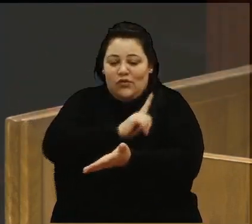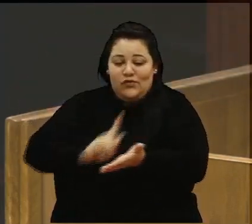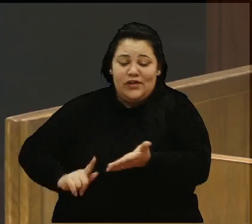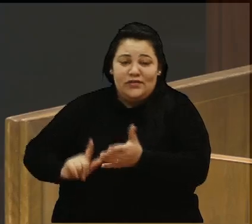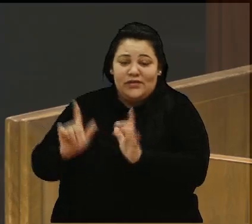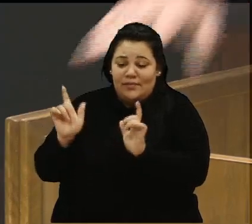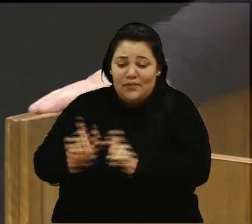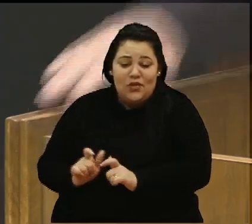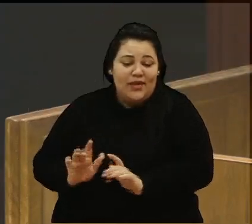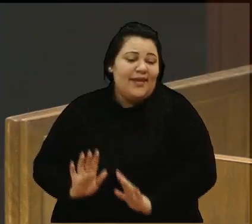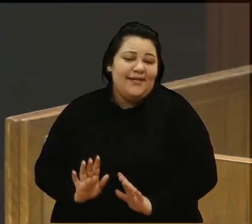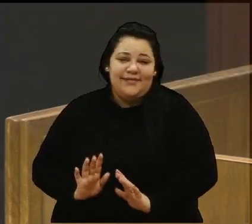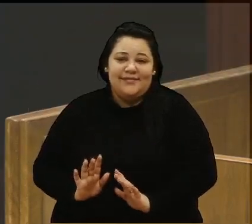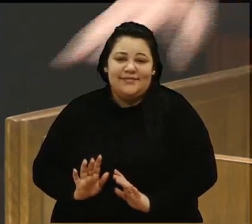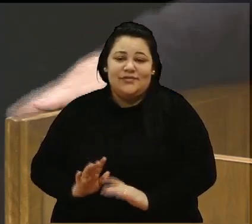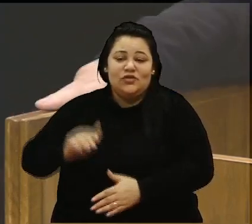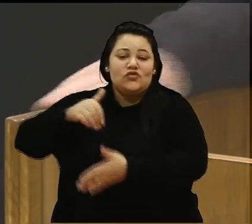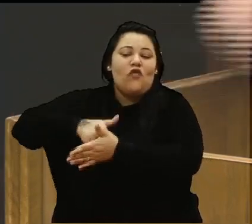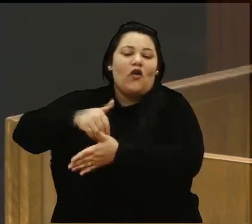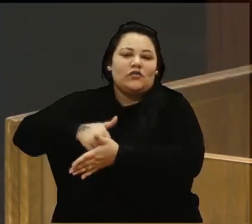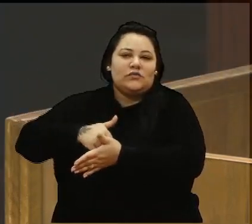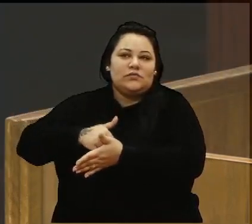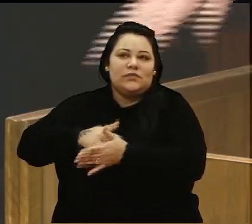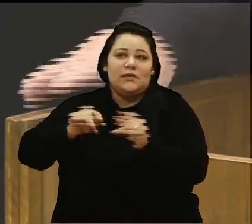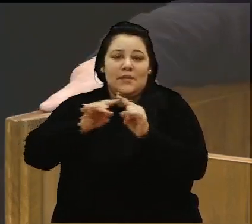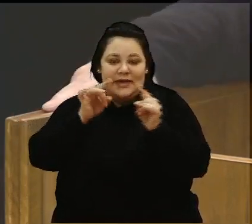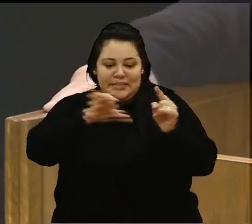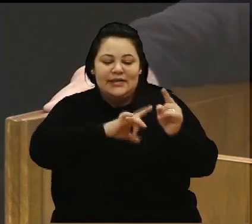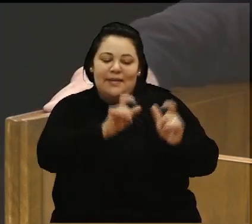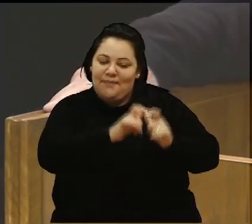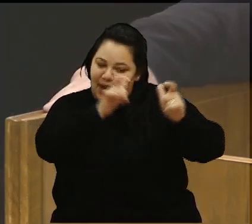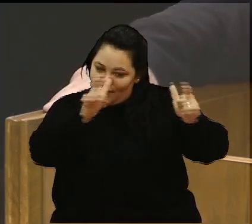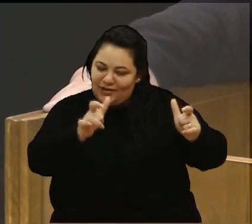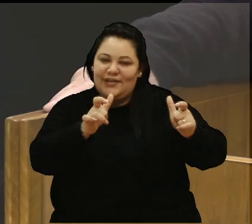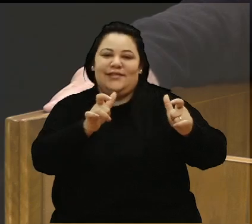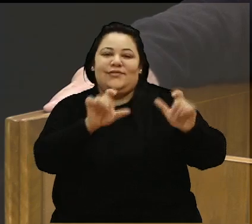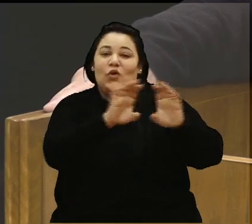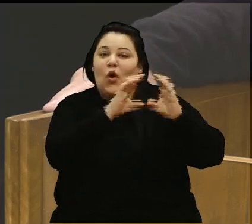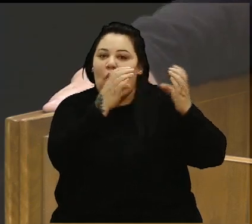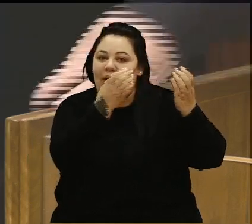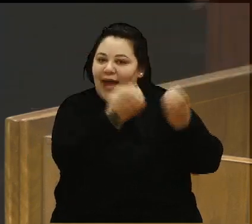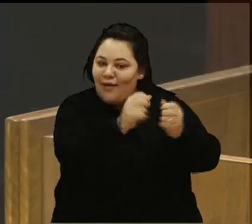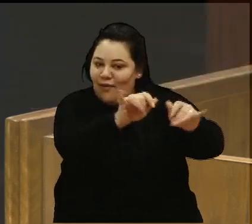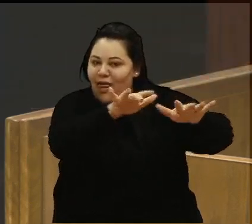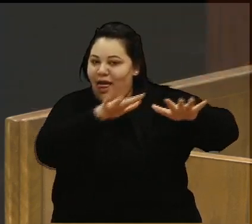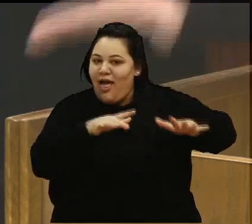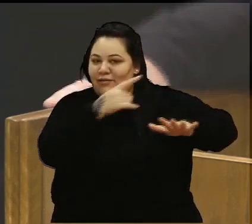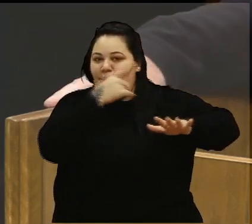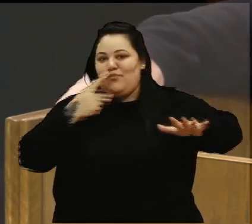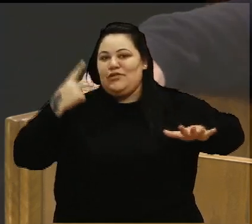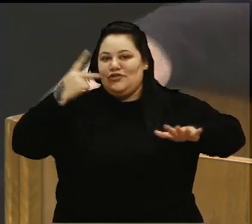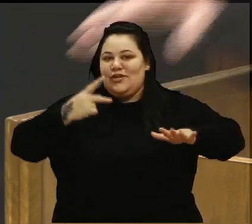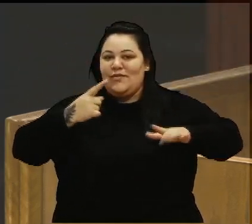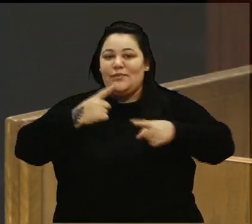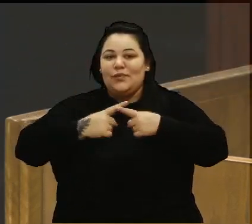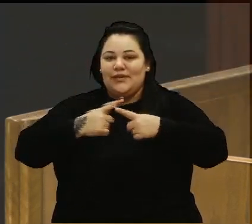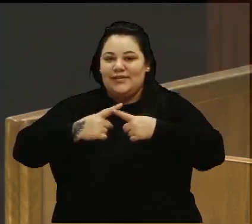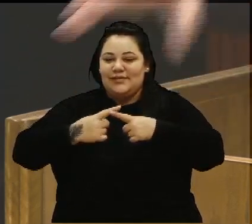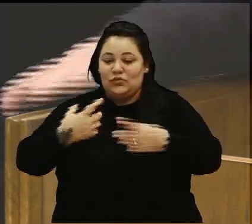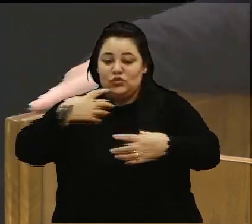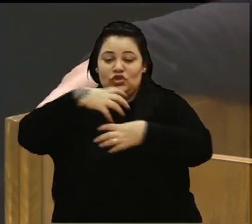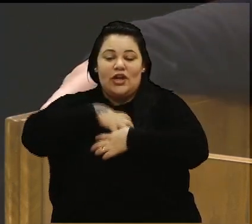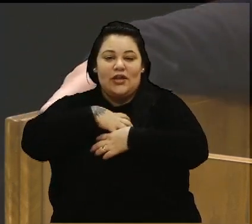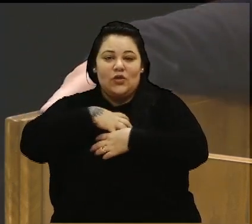em tese, da minoria dos votos, mas que tem maioria no Congresso, no Parlamento, em razão das formas